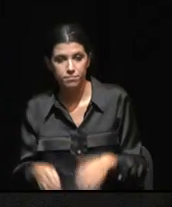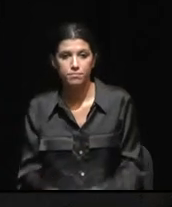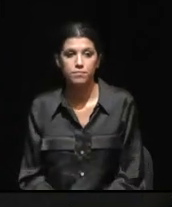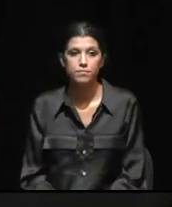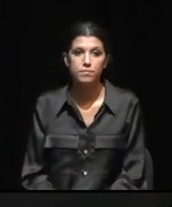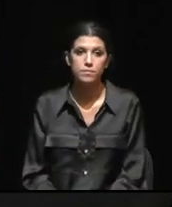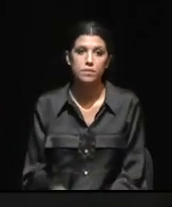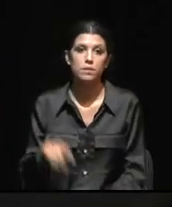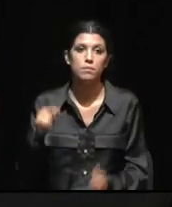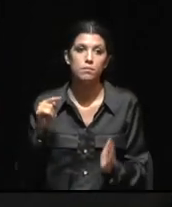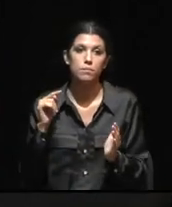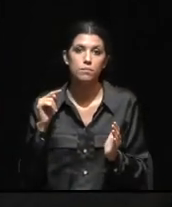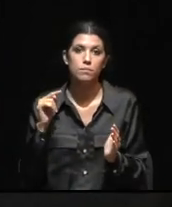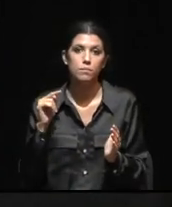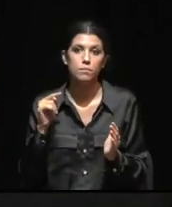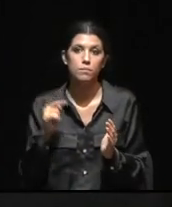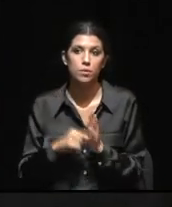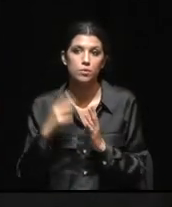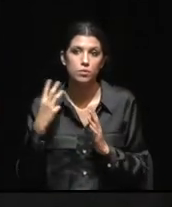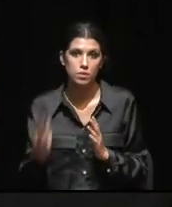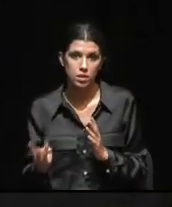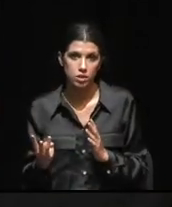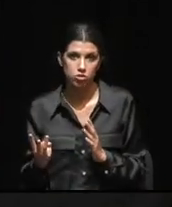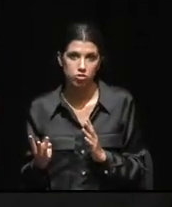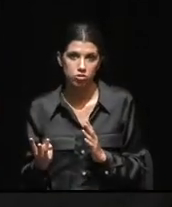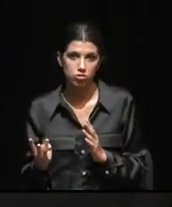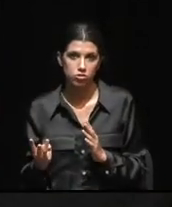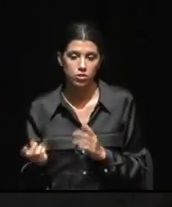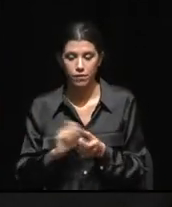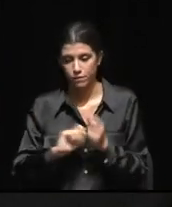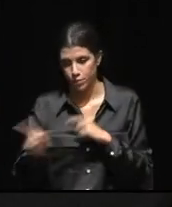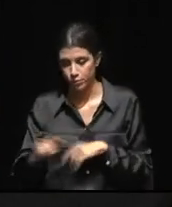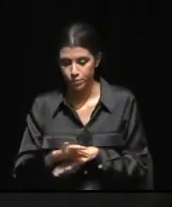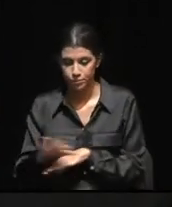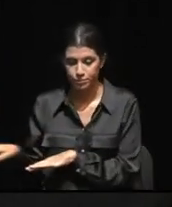felicitar ponto o ponto TR é